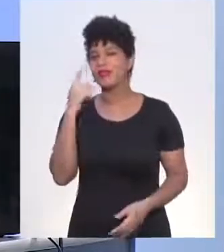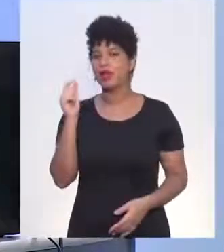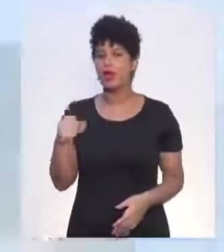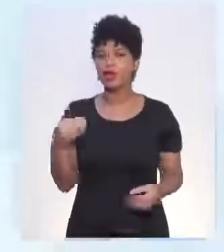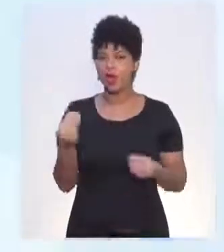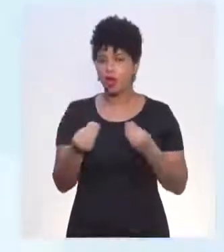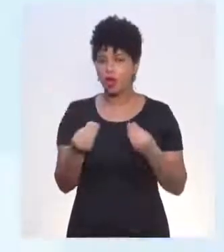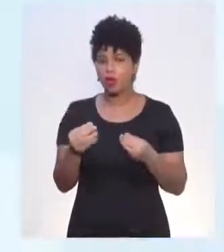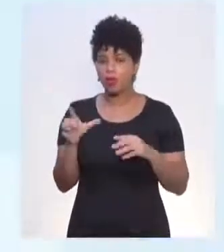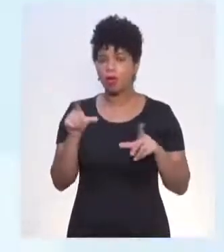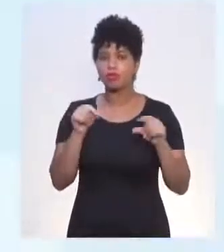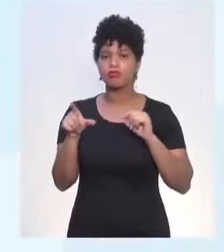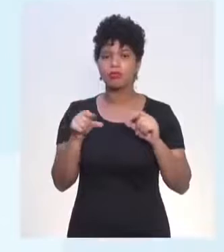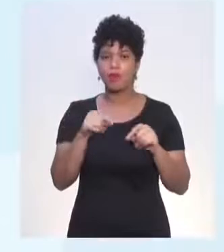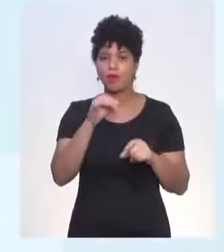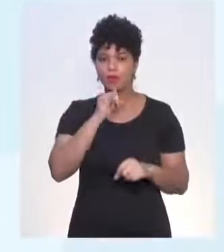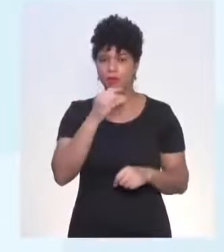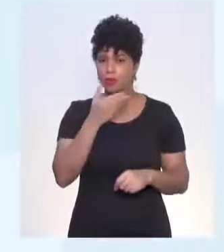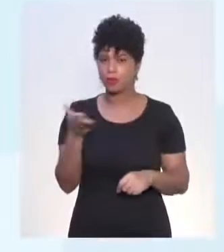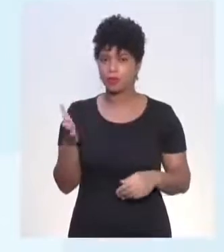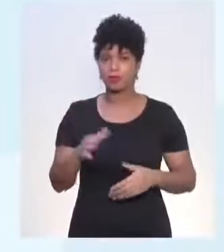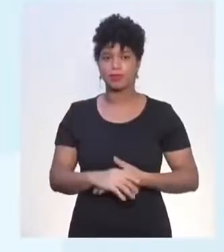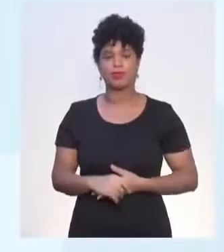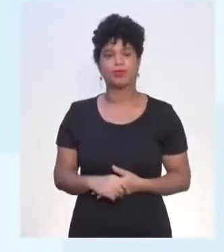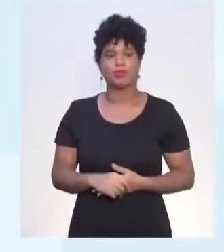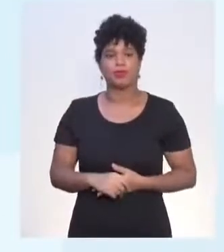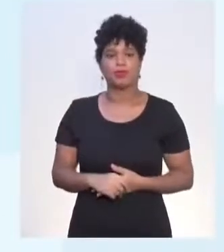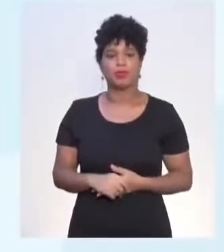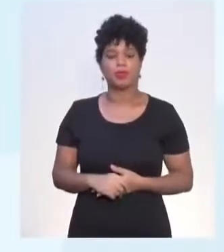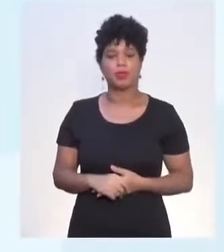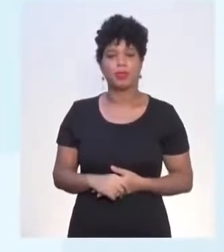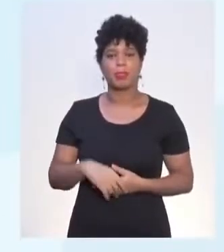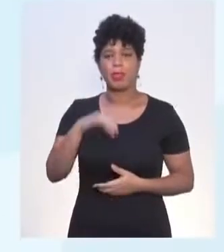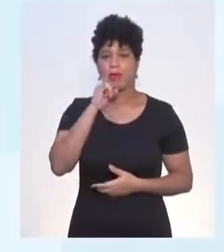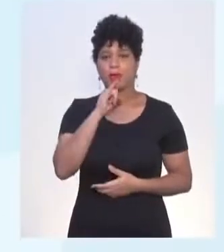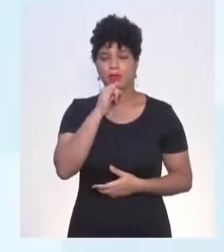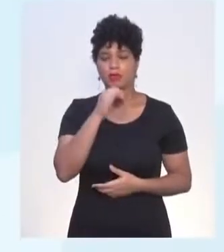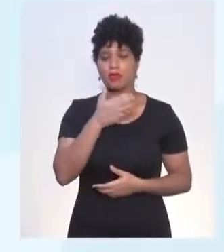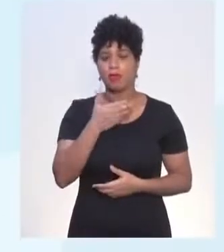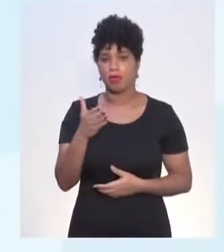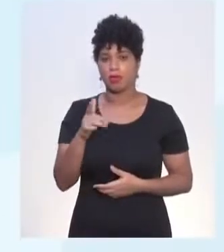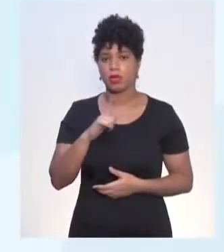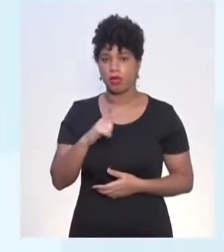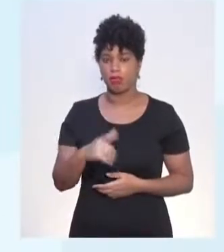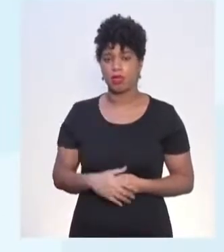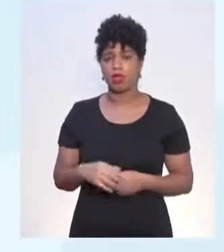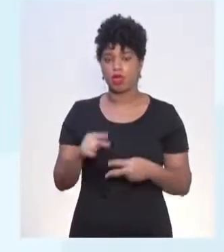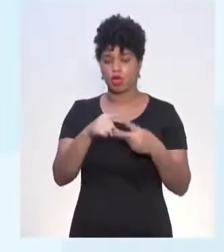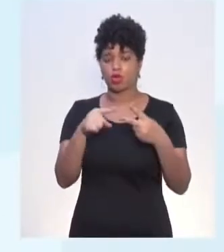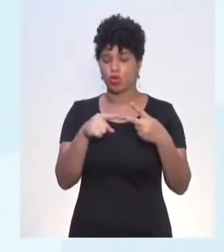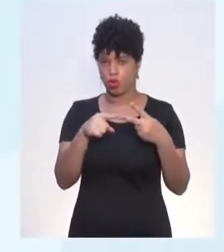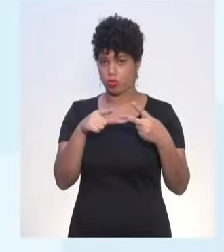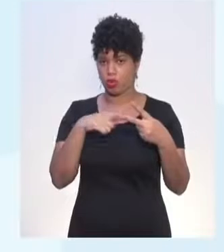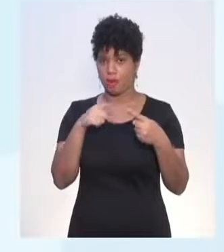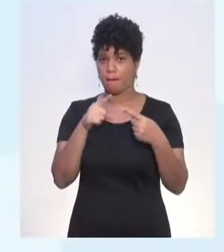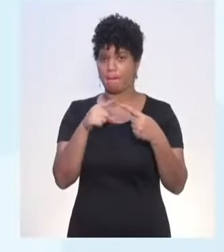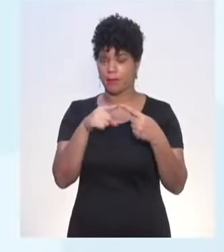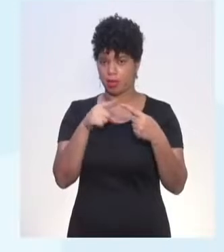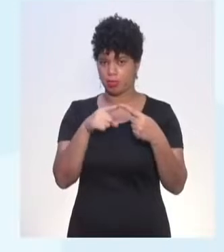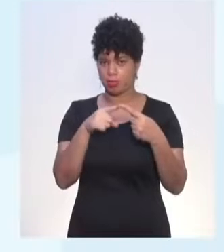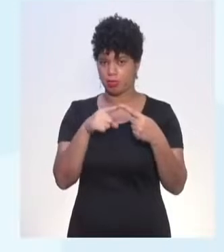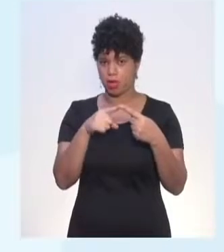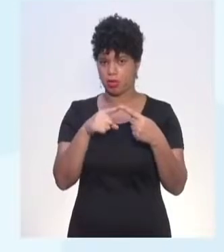então, elencar um exemplo aí, né? Então, no exemplo que está aí para vocês, eu tenho 2 sistemas. O primeiro